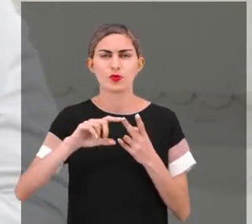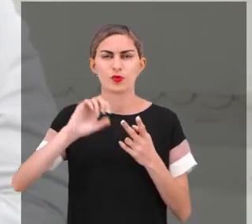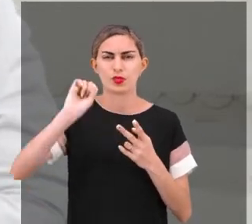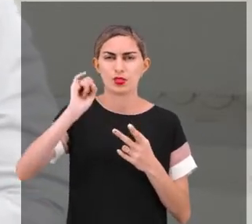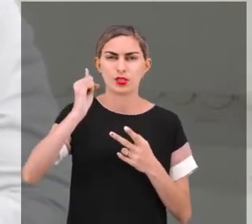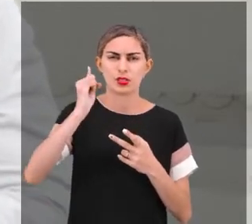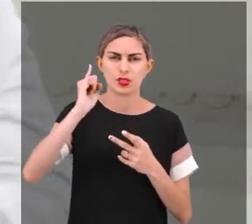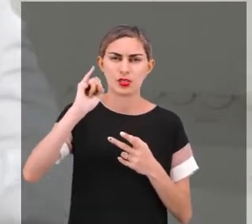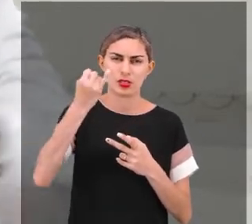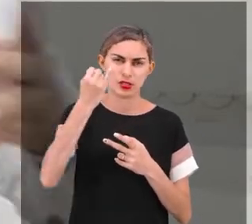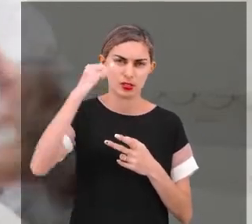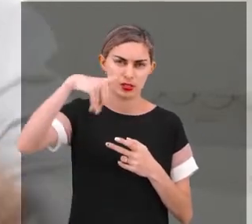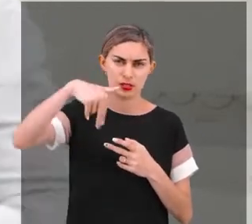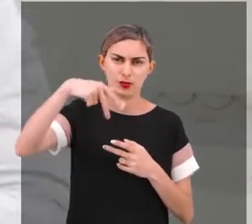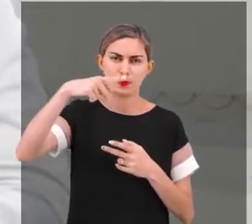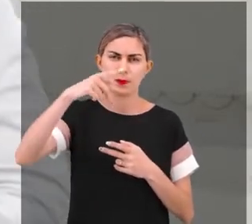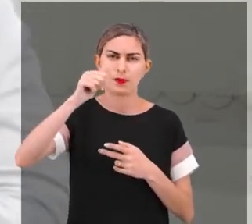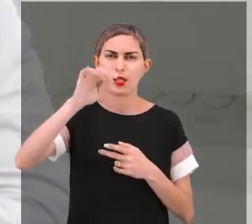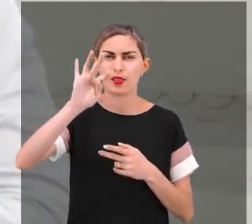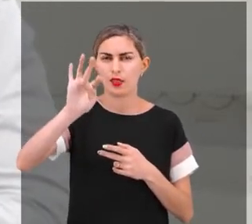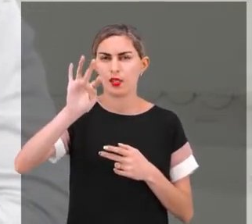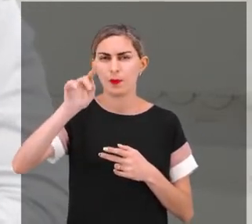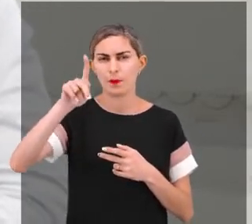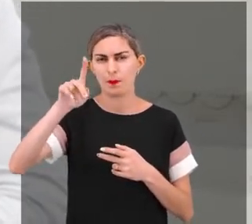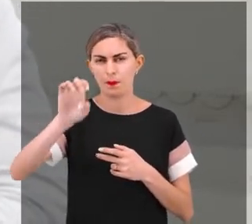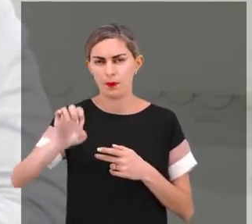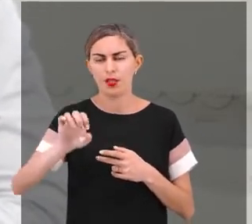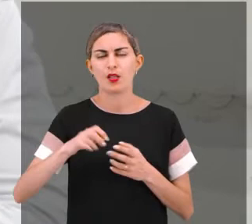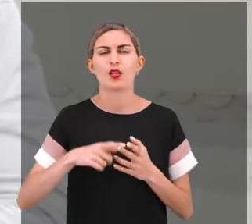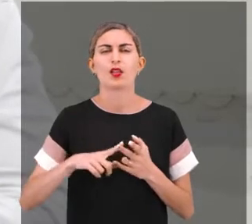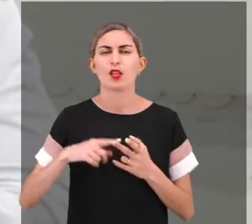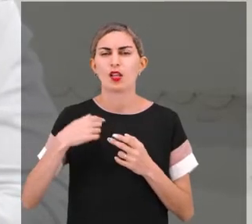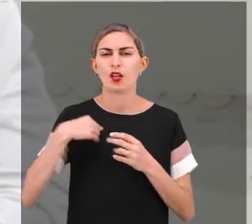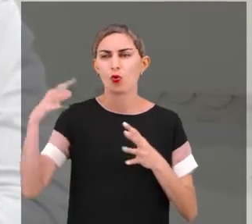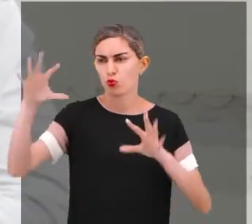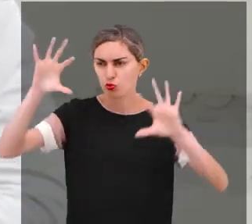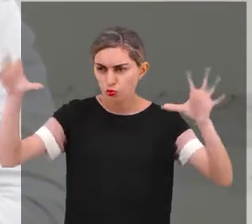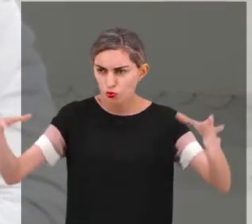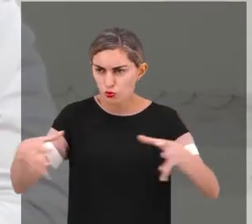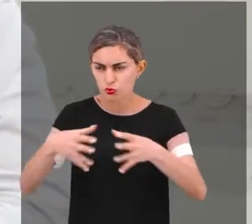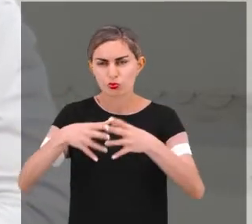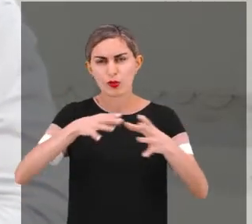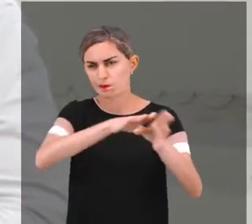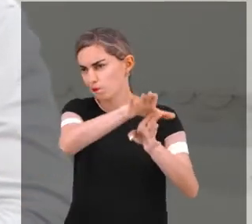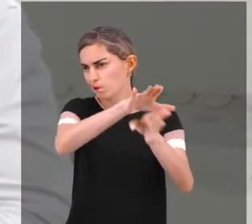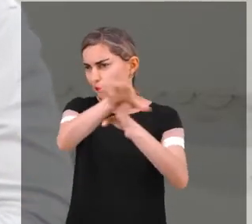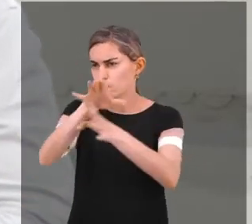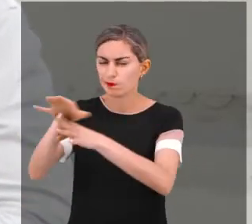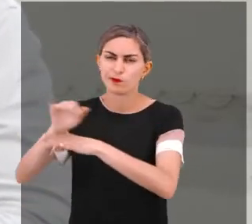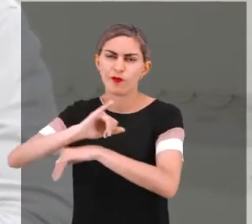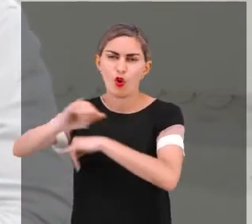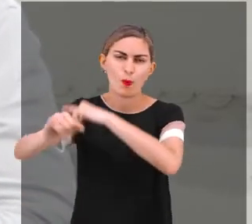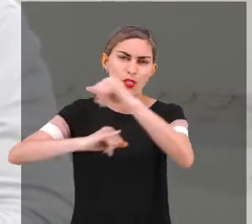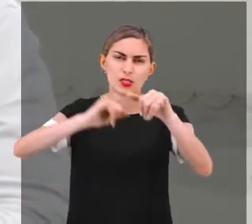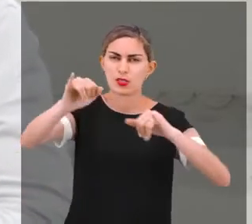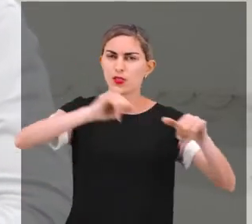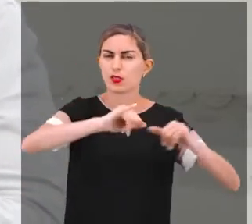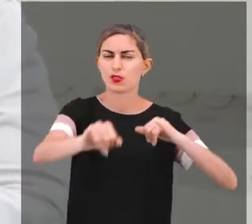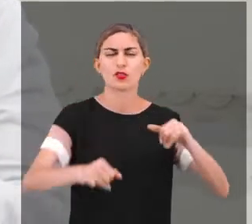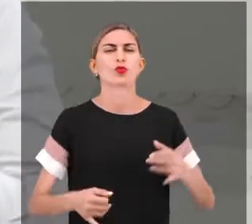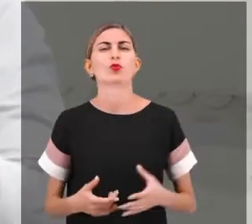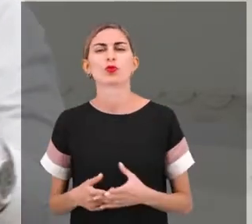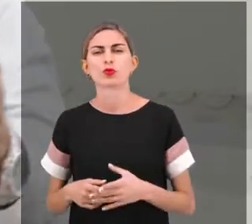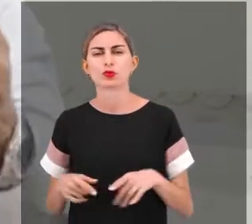CIPATP, não é? Onde a gente reunia todo aquele pessoal e levávamos informações. A questão também de,